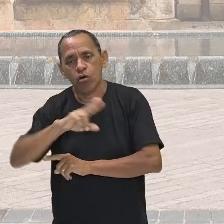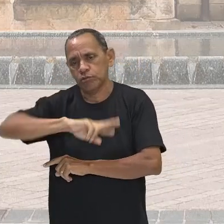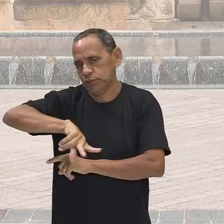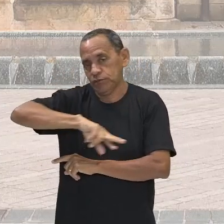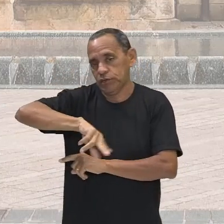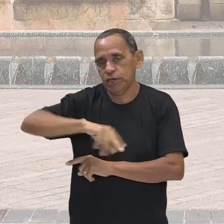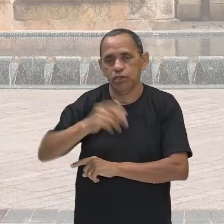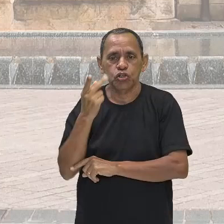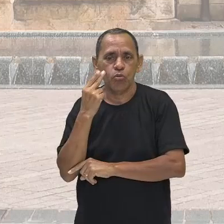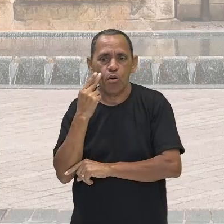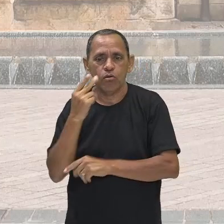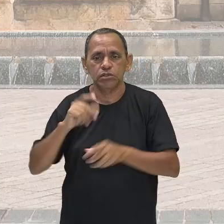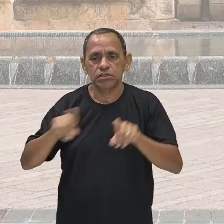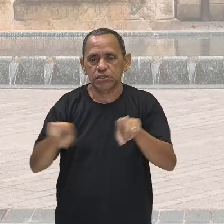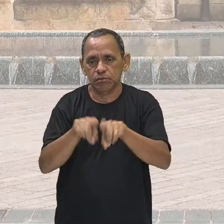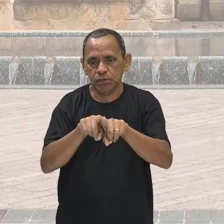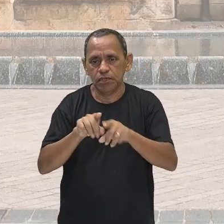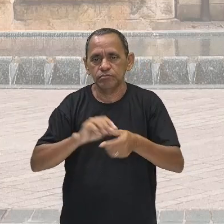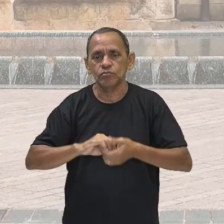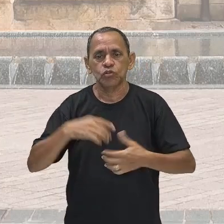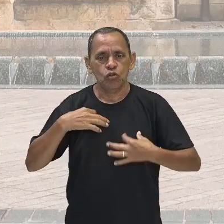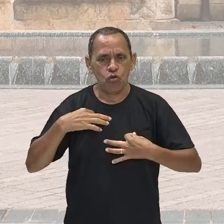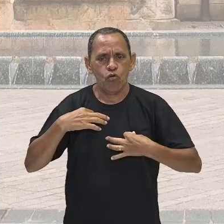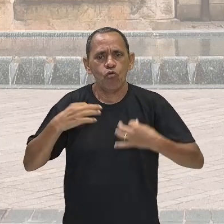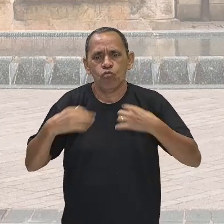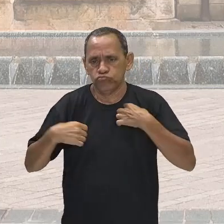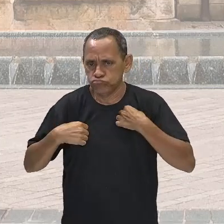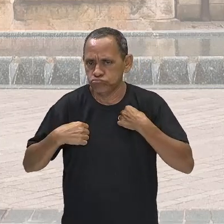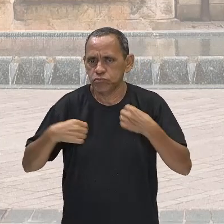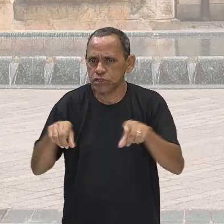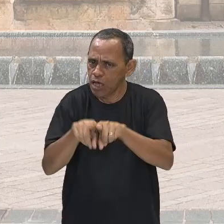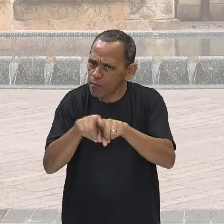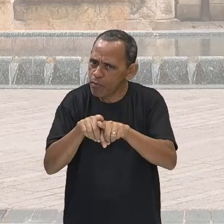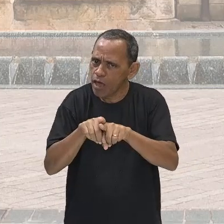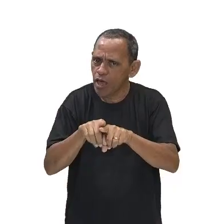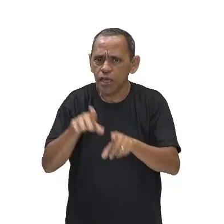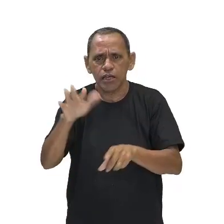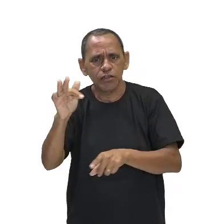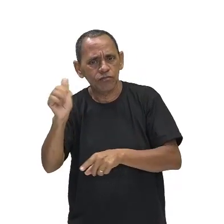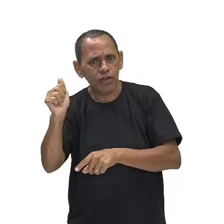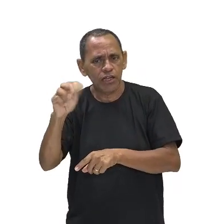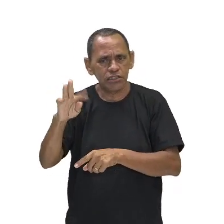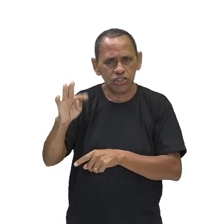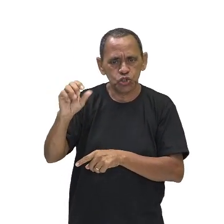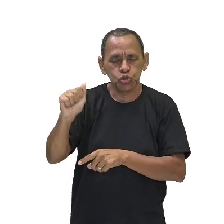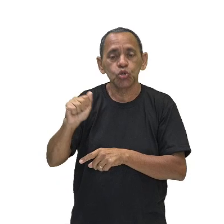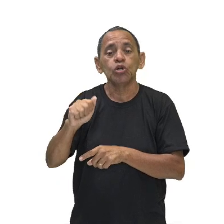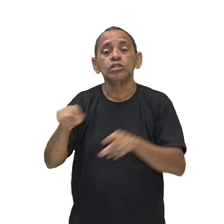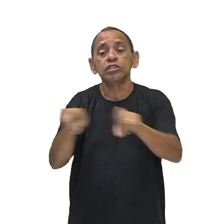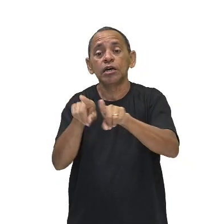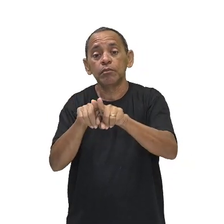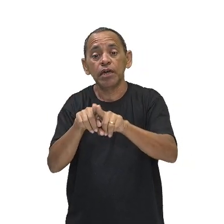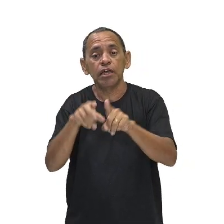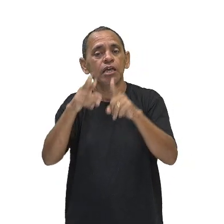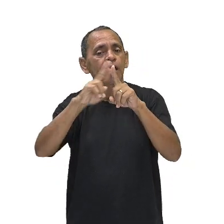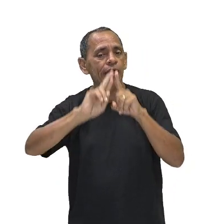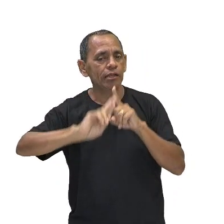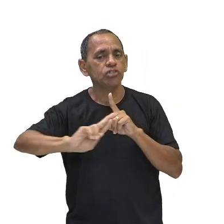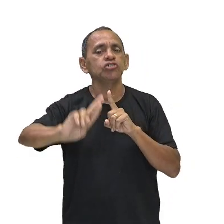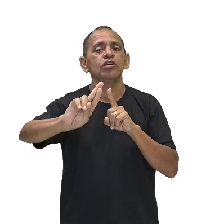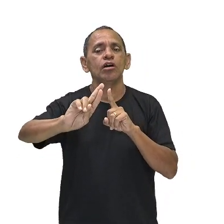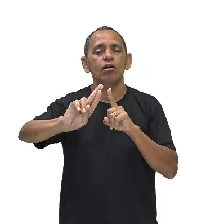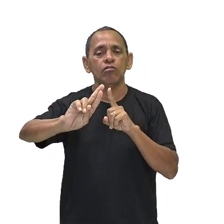vestimenta também é um fato social. Rituais religiosos e culturais também